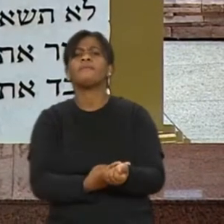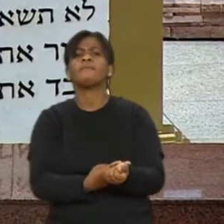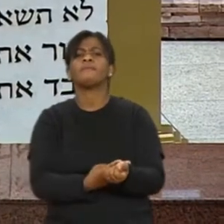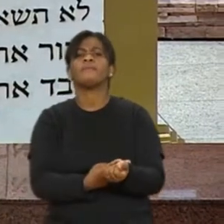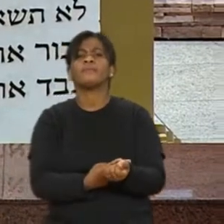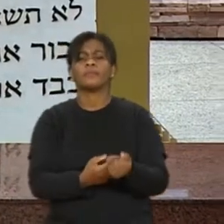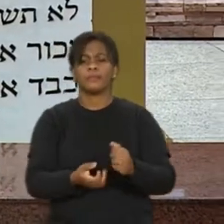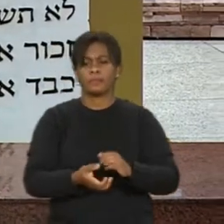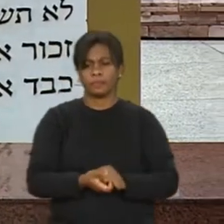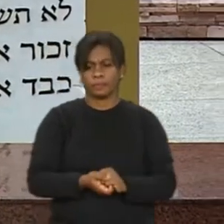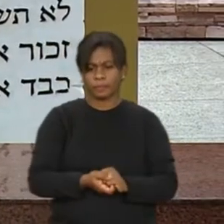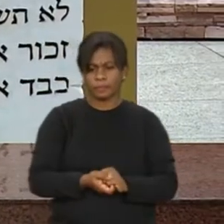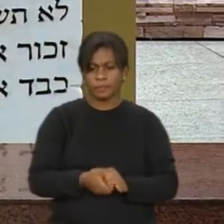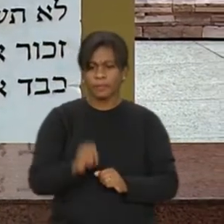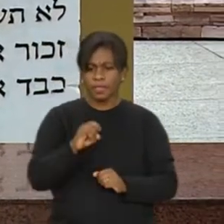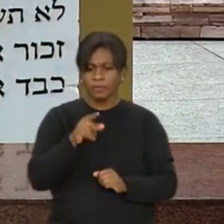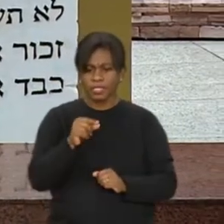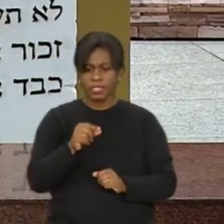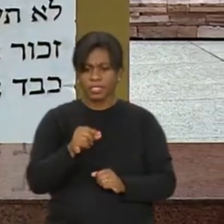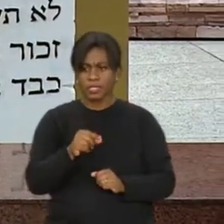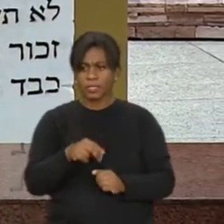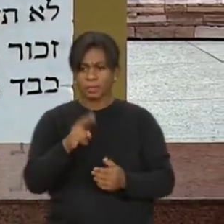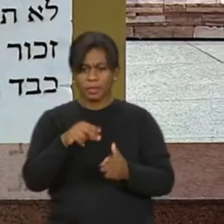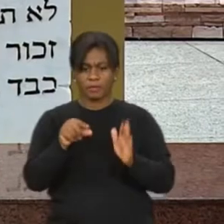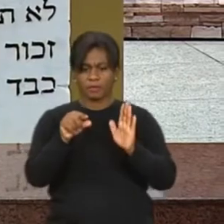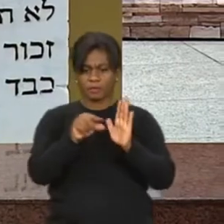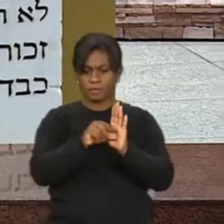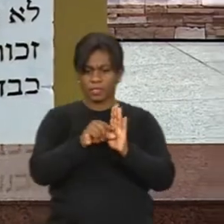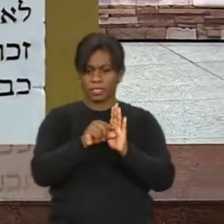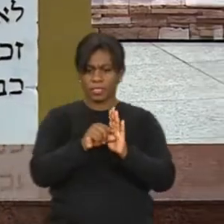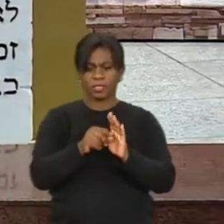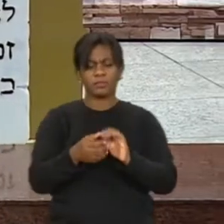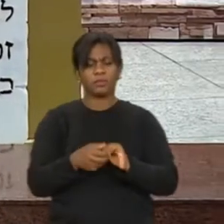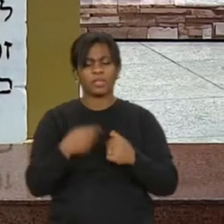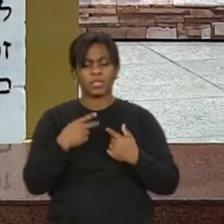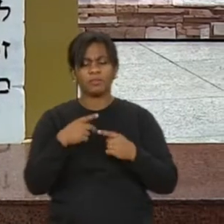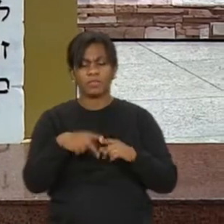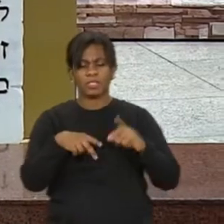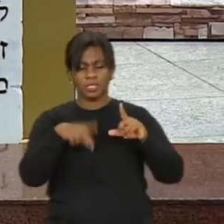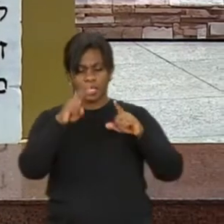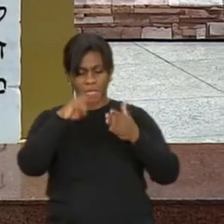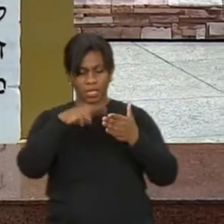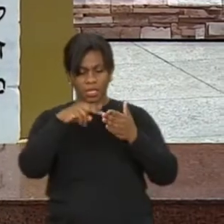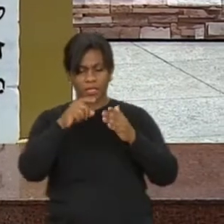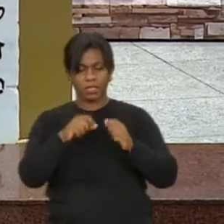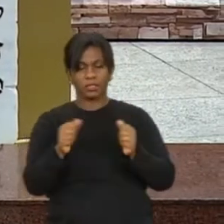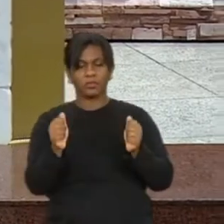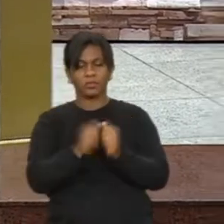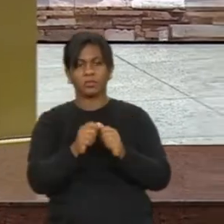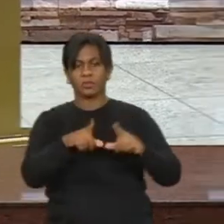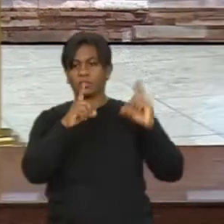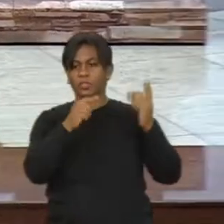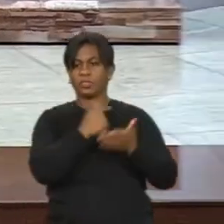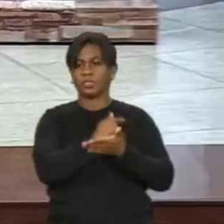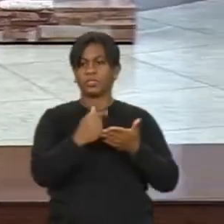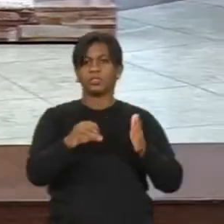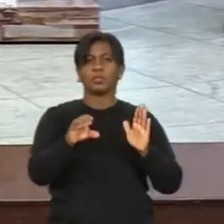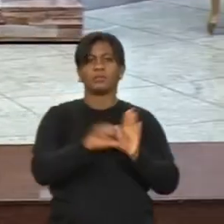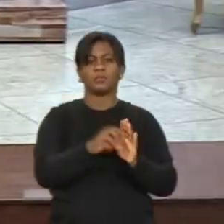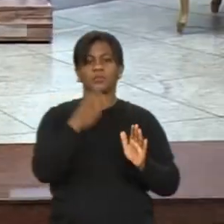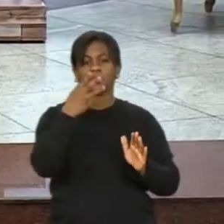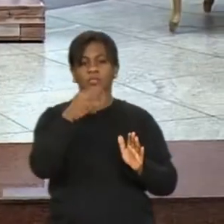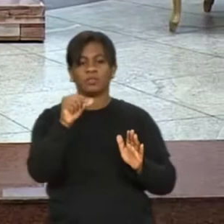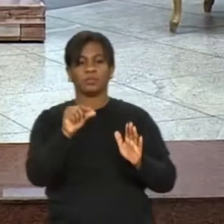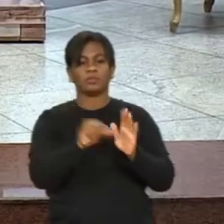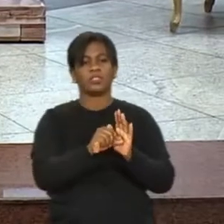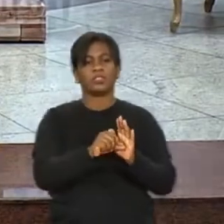Se você pegar esse versículo, eu vou colocar na tela, eu queria que você lesse comigo na tela, é Gênesis 31, 42, coloca na tela, por